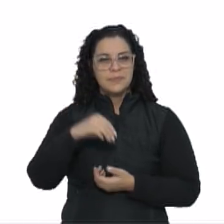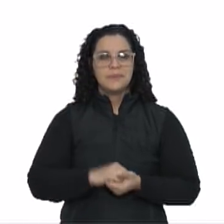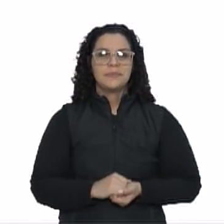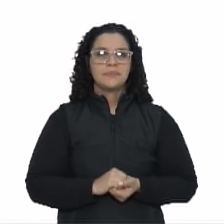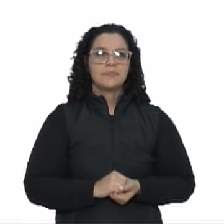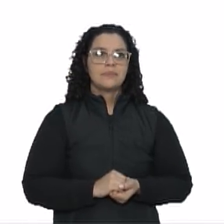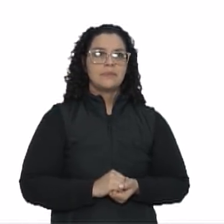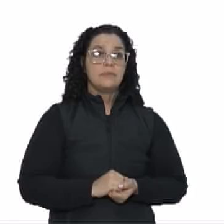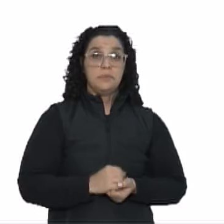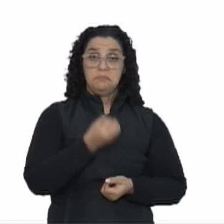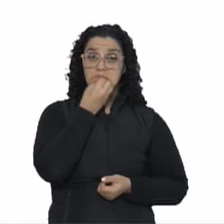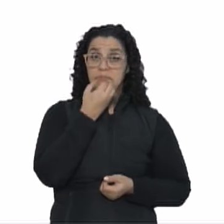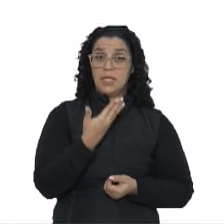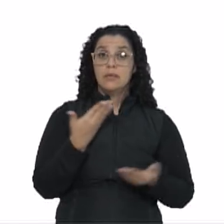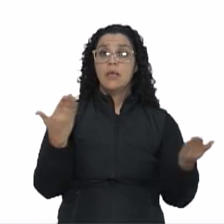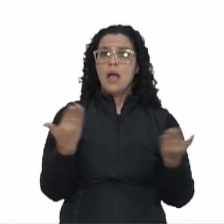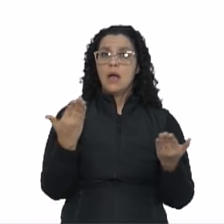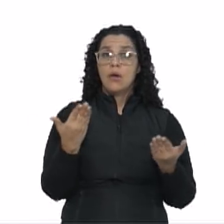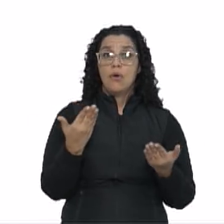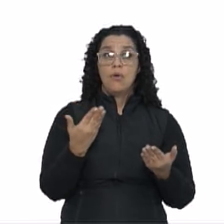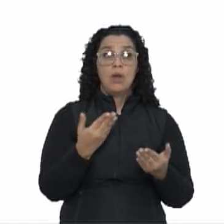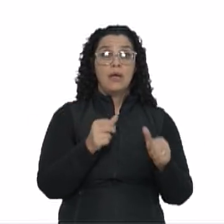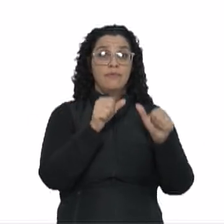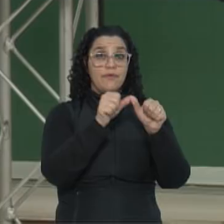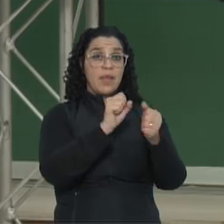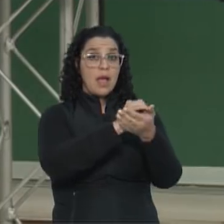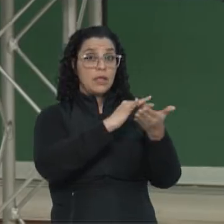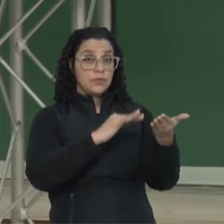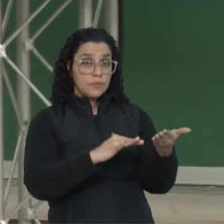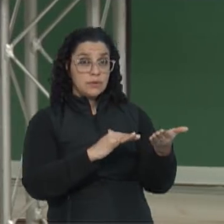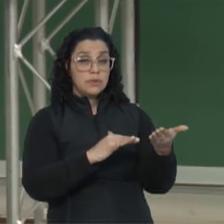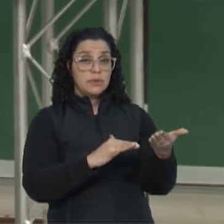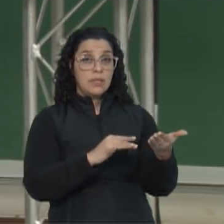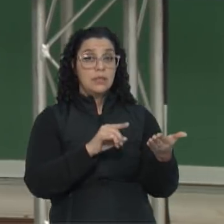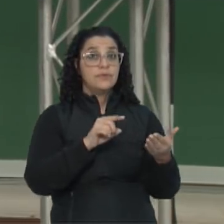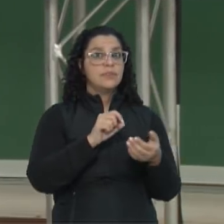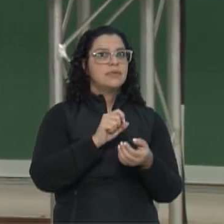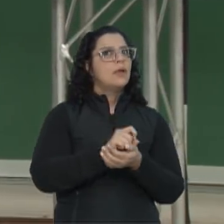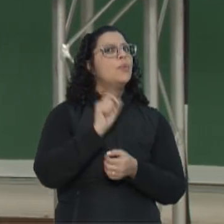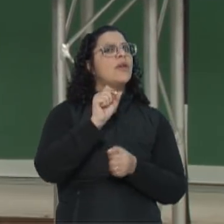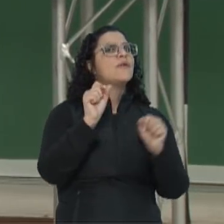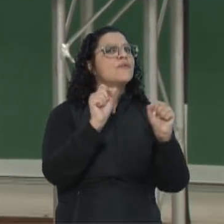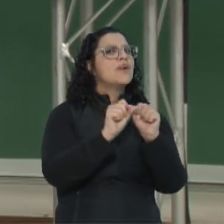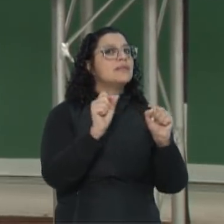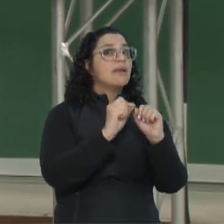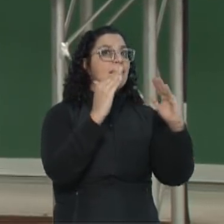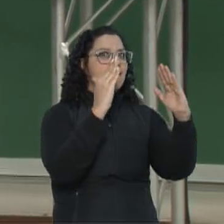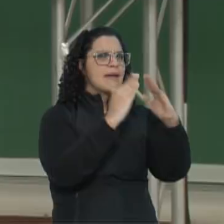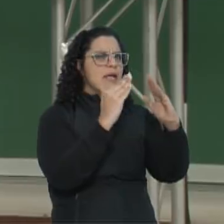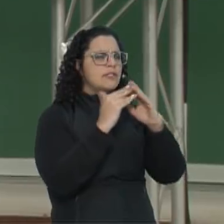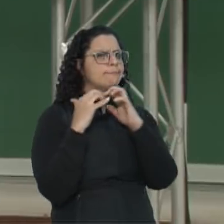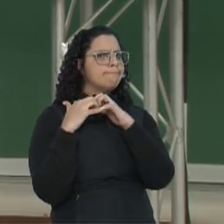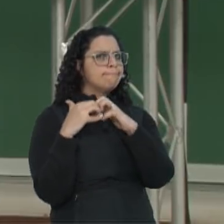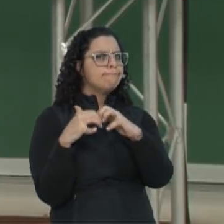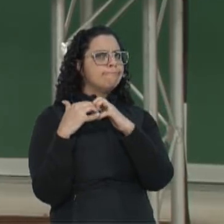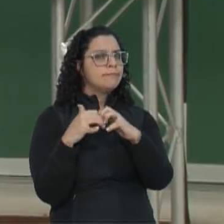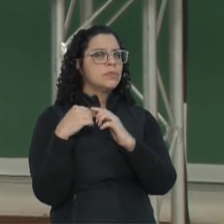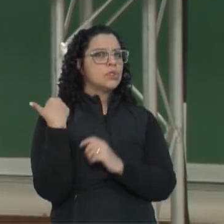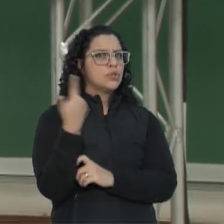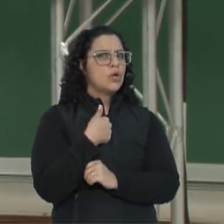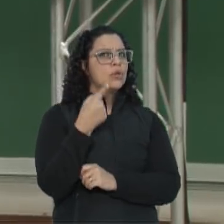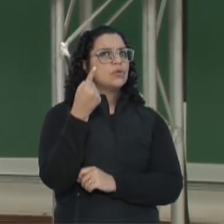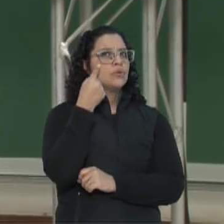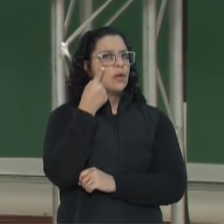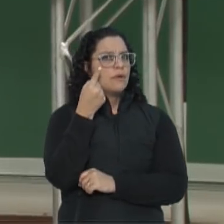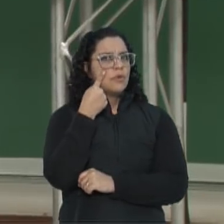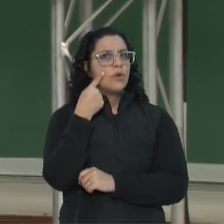centímetros. Muito bem, vou deixar esse exercício de tarefinha para vocês pensarem. A gente já viu que eu posso